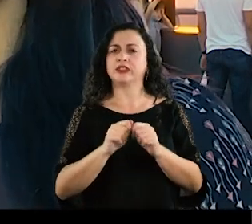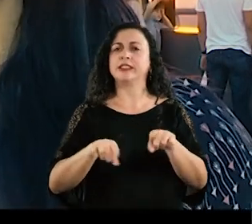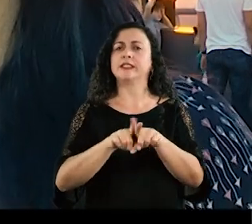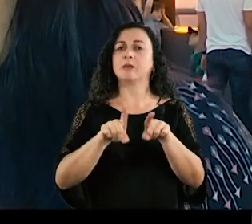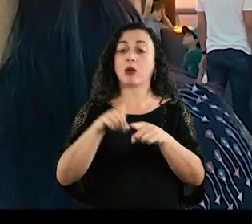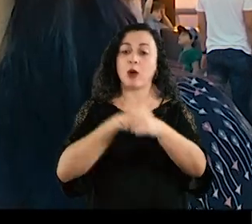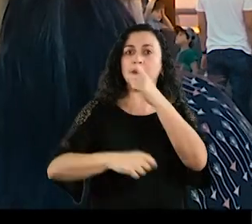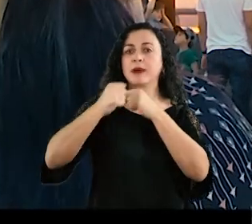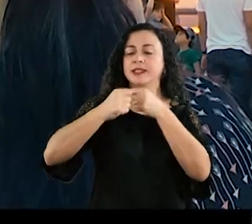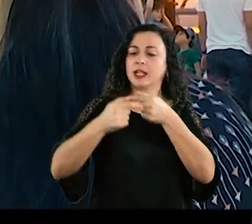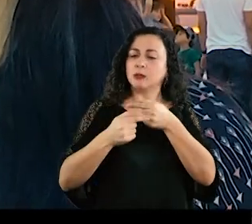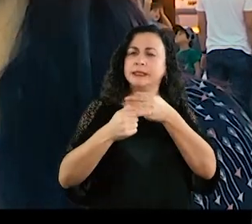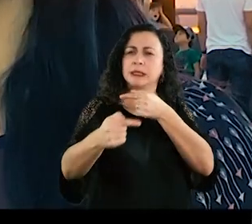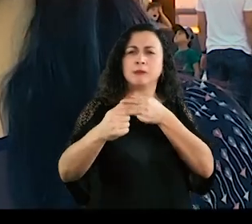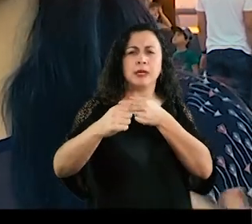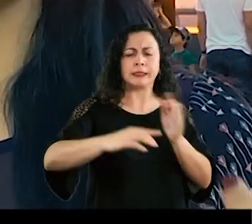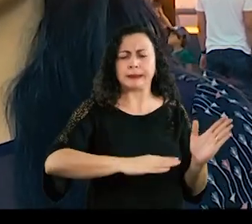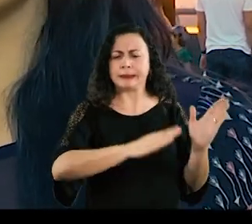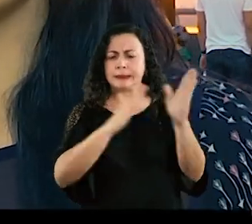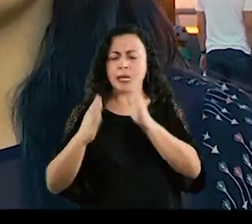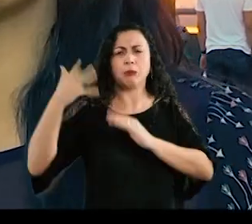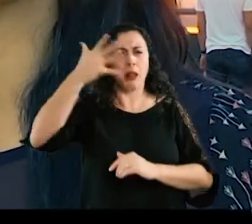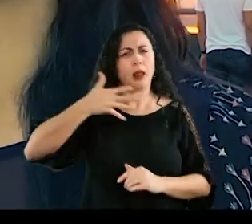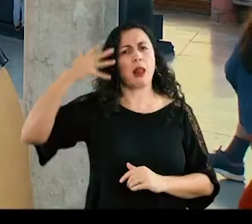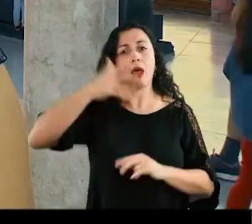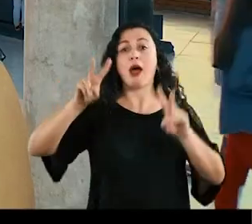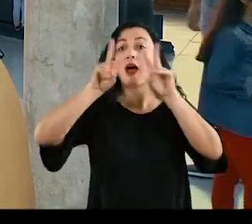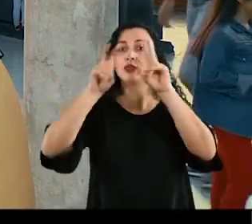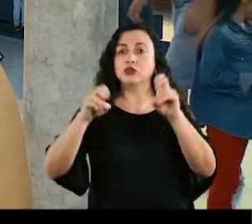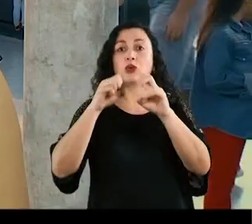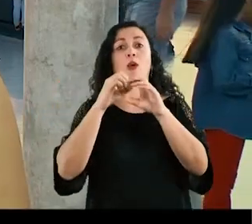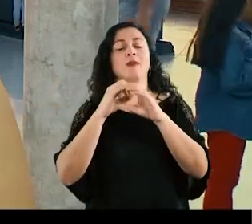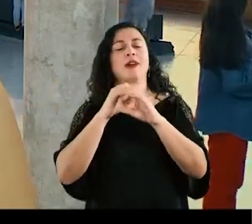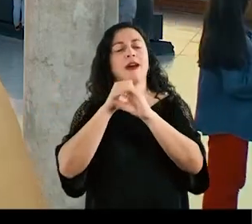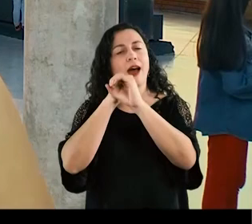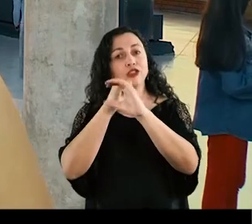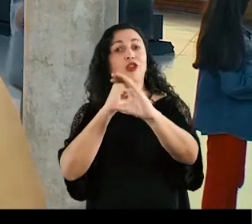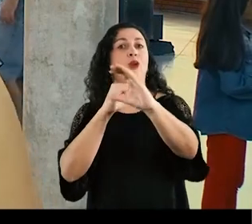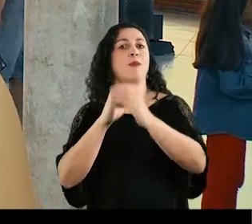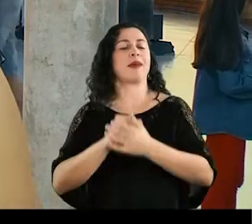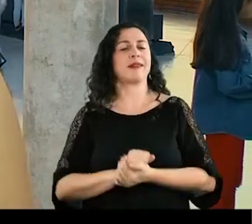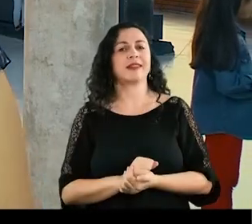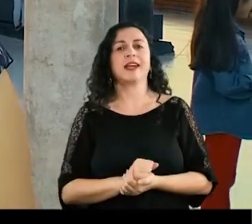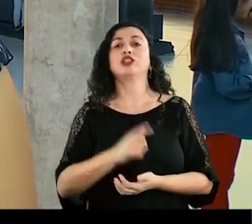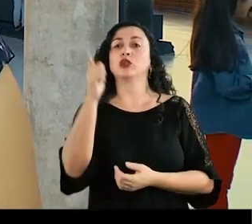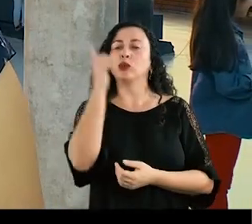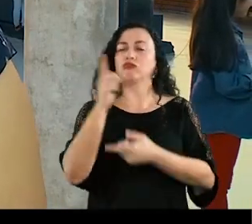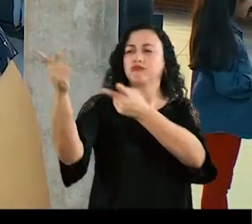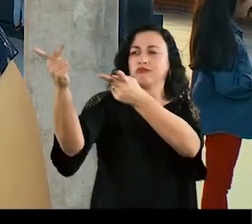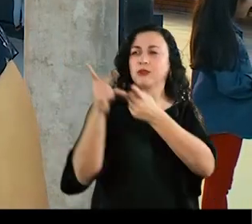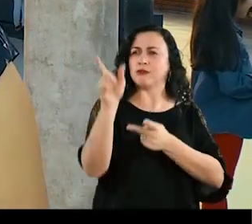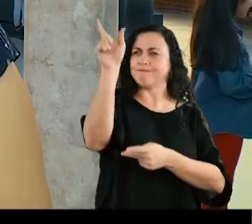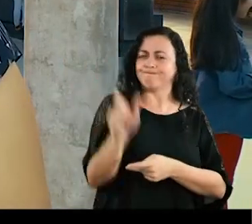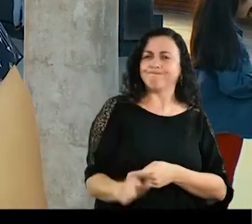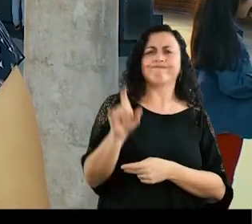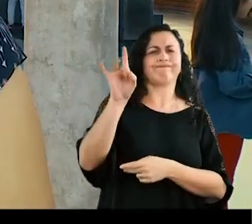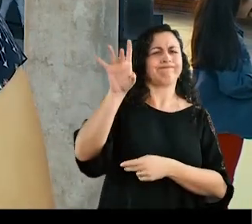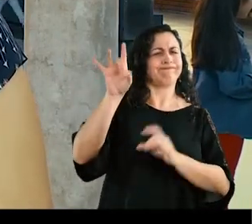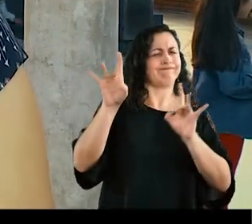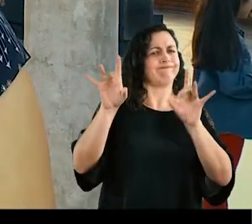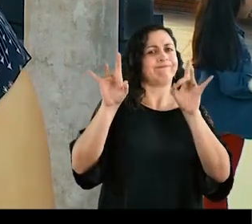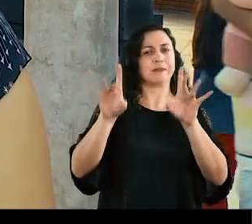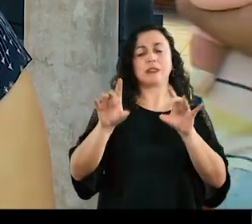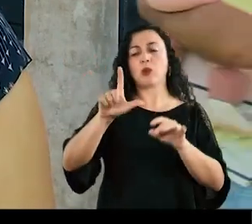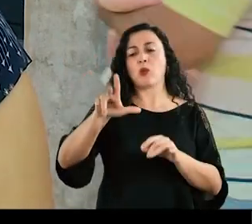Week. Foi uma semana inteira com palestras sobre astronomia. A gente conseguiu trazer o Lucas Fonseca, que era o diretor da